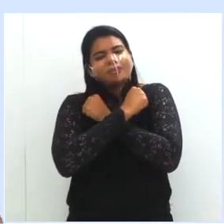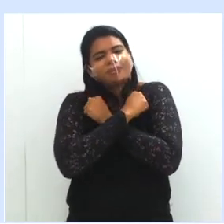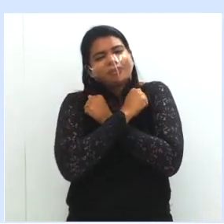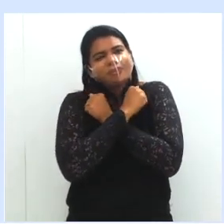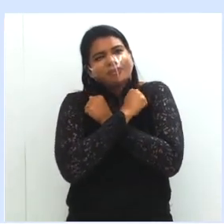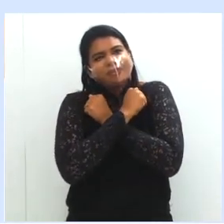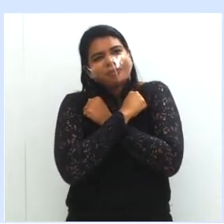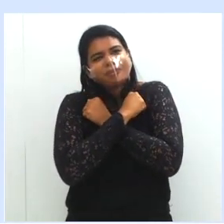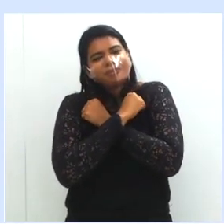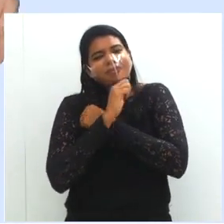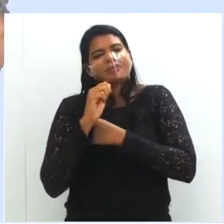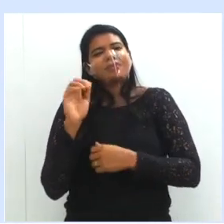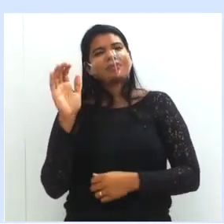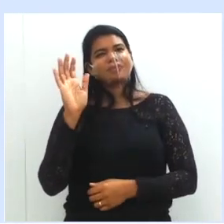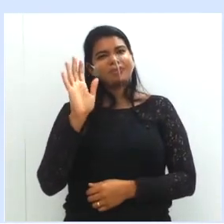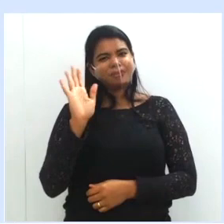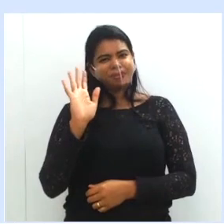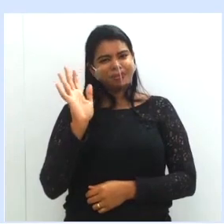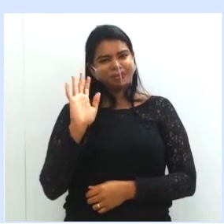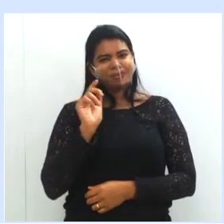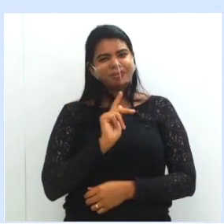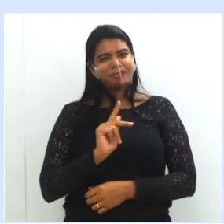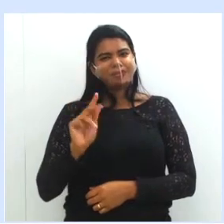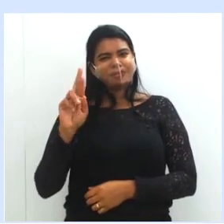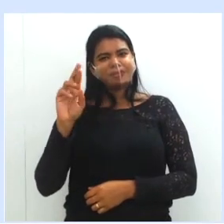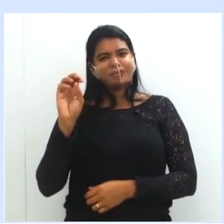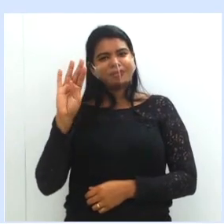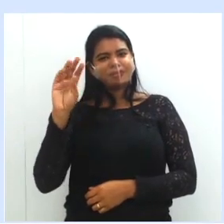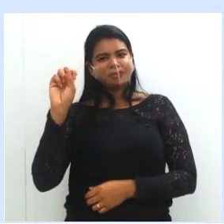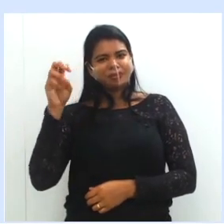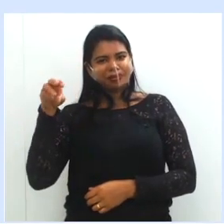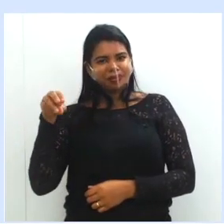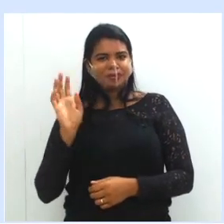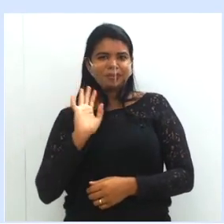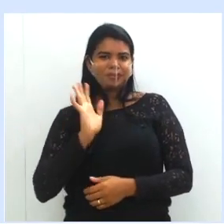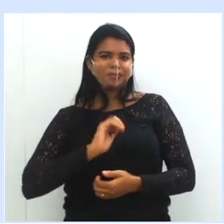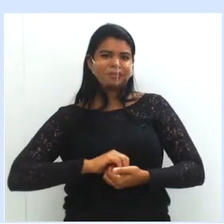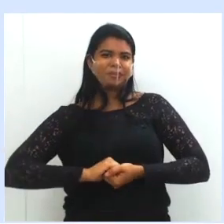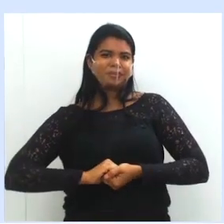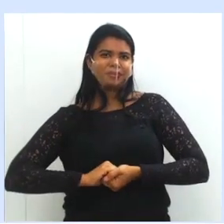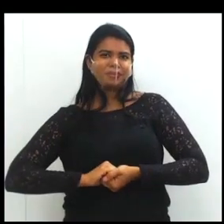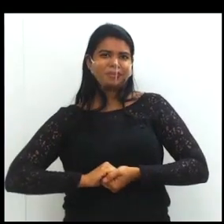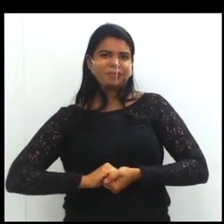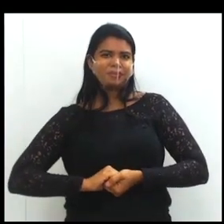abraço e até o próximo encontro do professor Robson Anselmo Tavares.